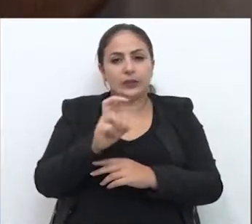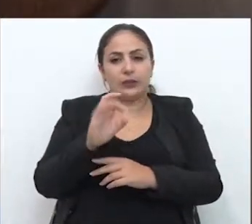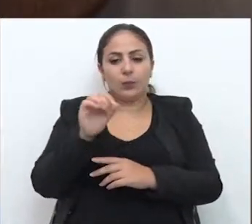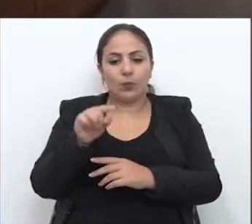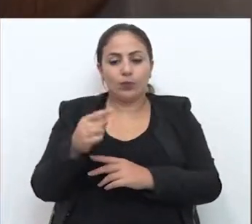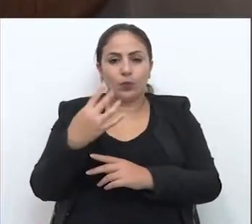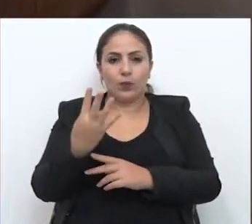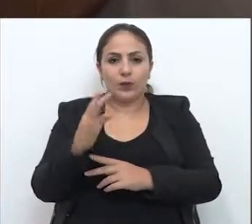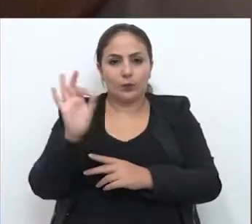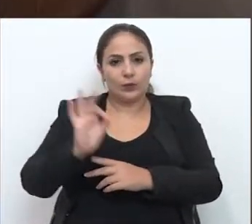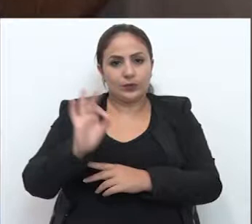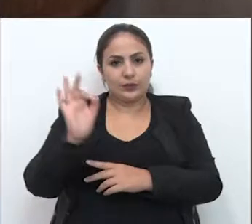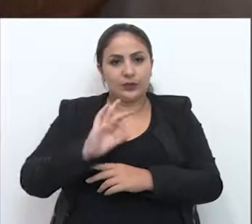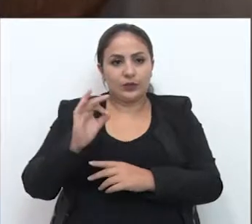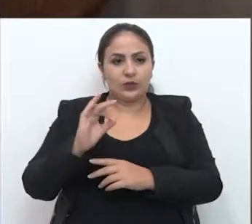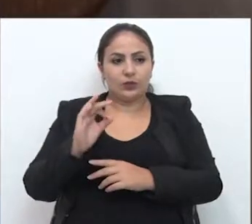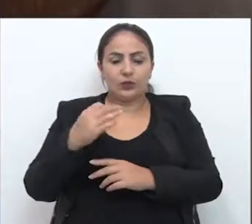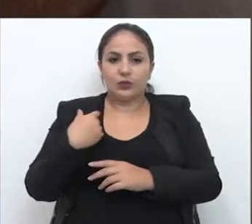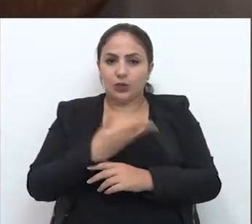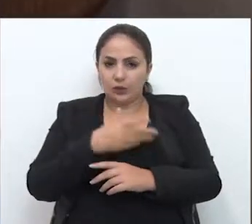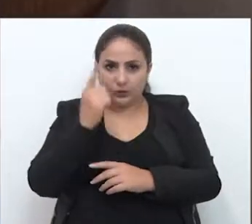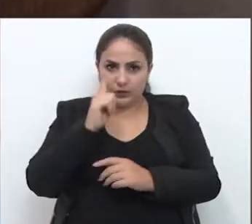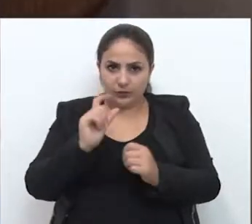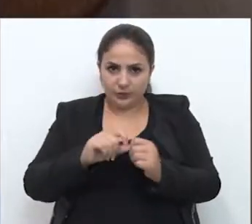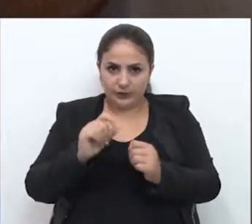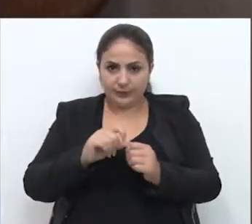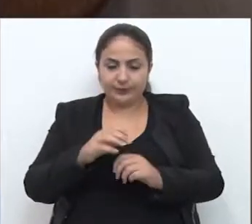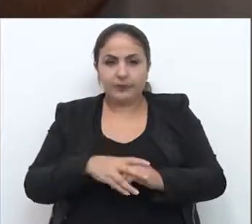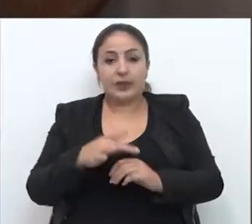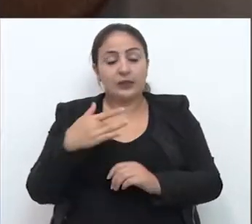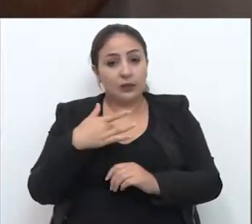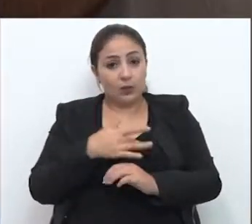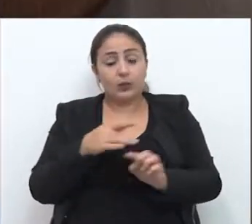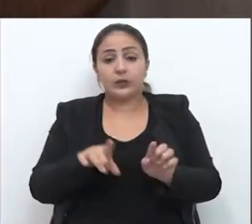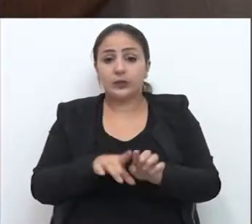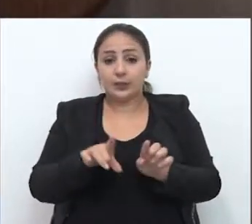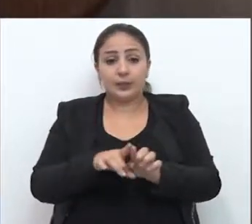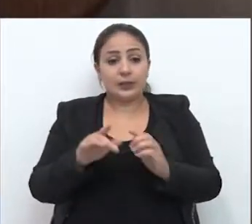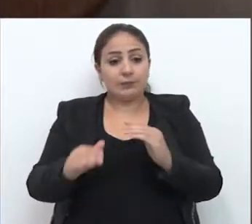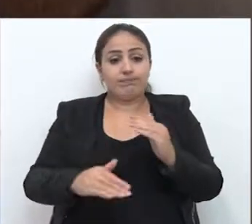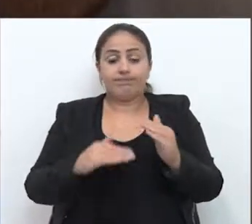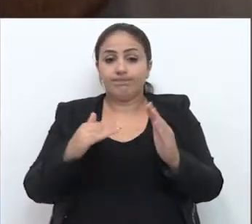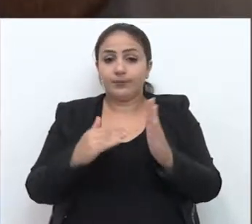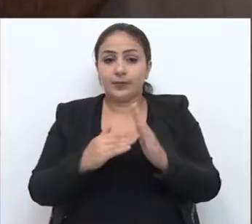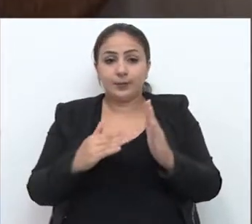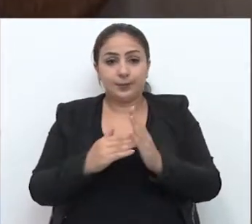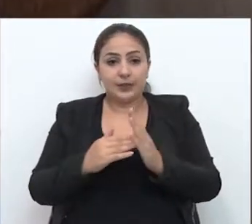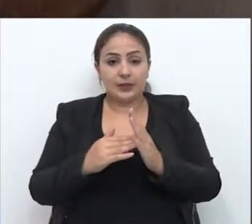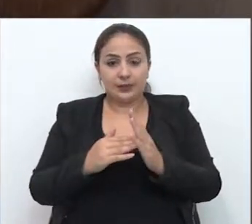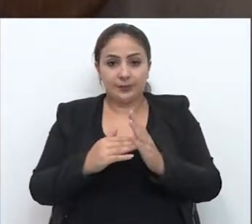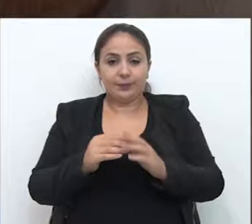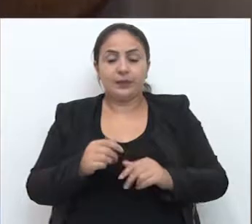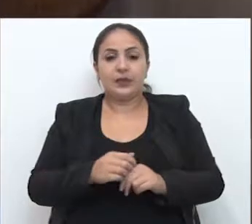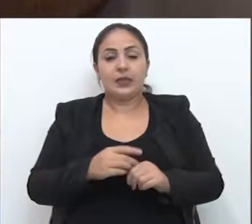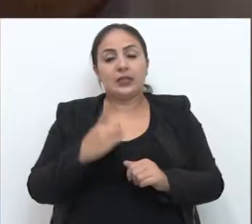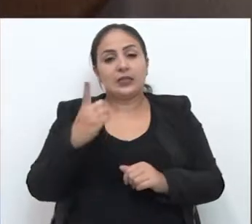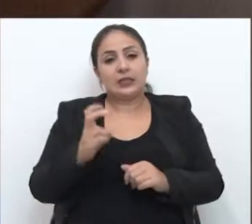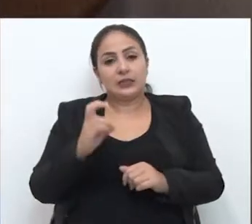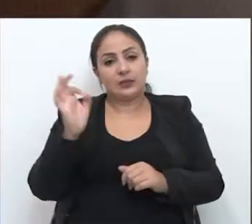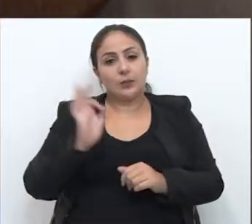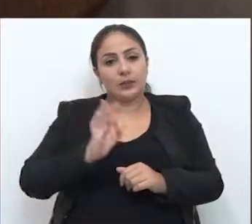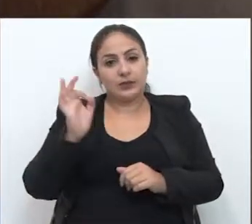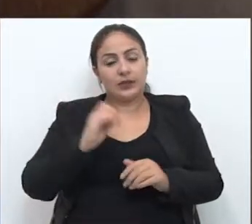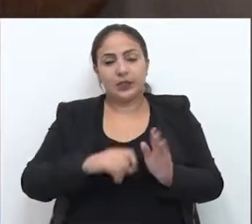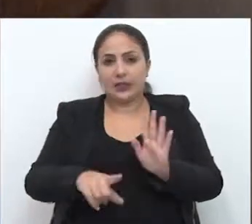35,4% dos investimentos em educação, e a saúde também atingiu o seu limite mínimo de 15% da lei